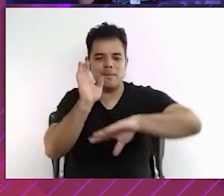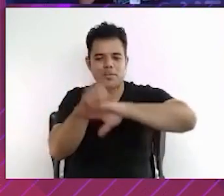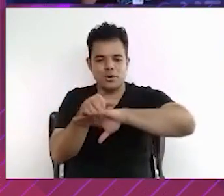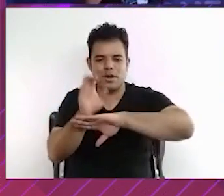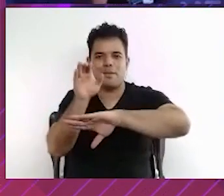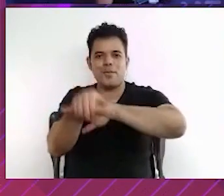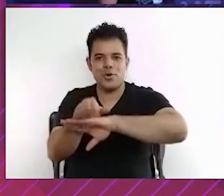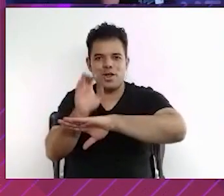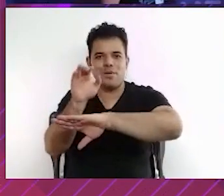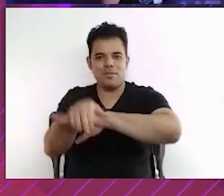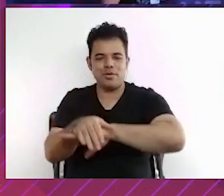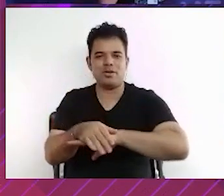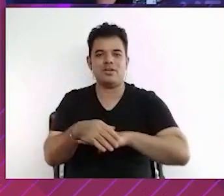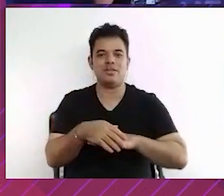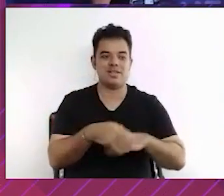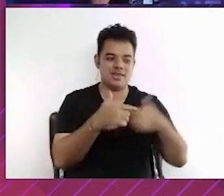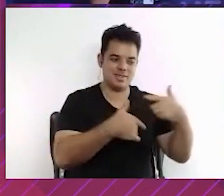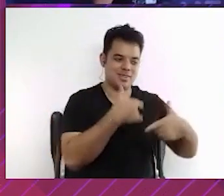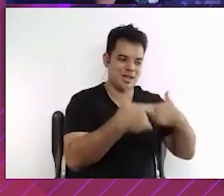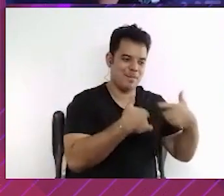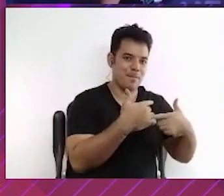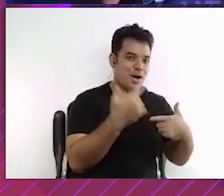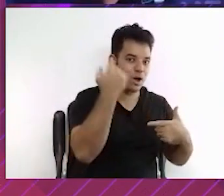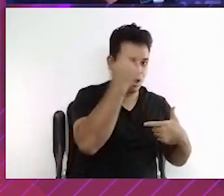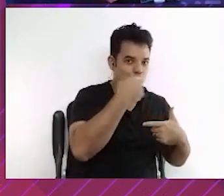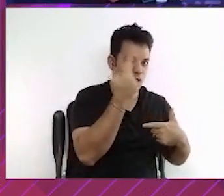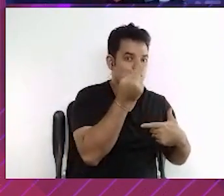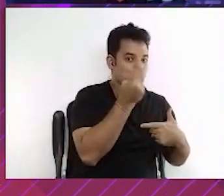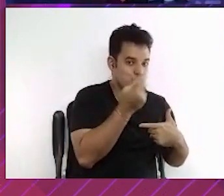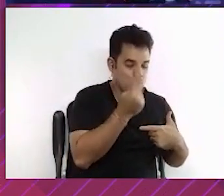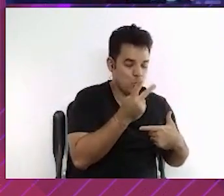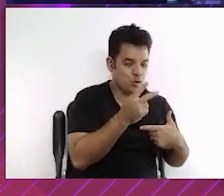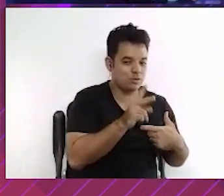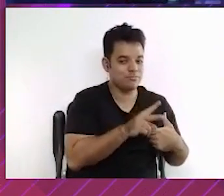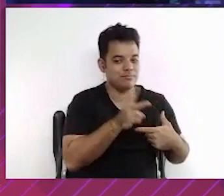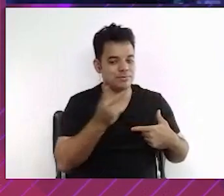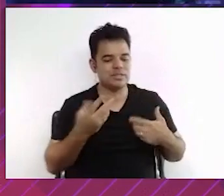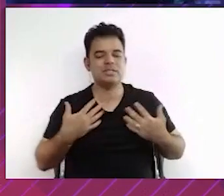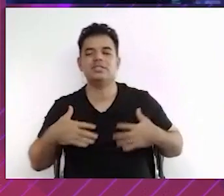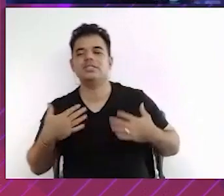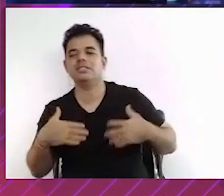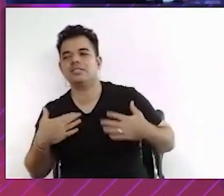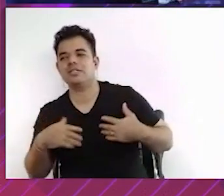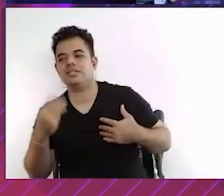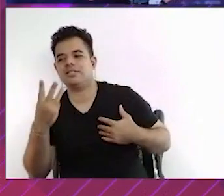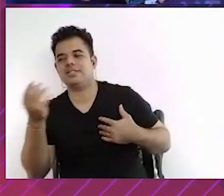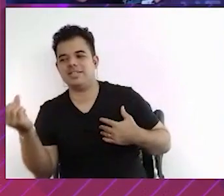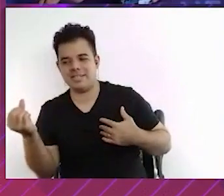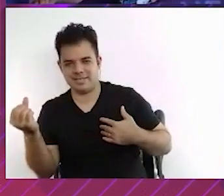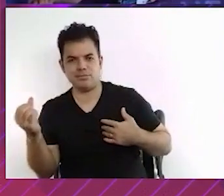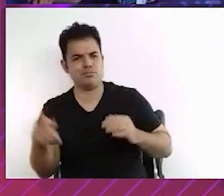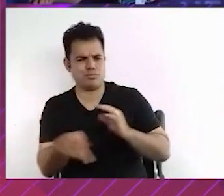horas e descansam 36. É a jornada típica do técnico de enfermagem.